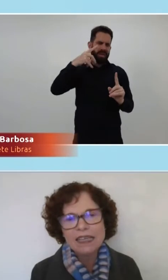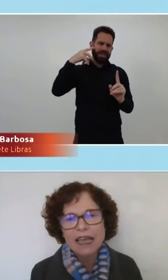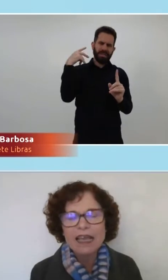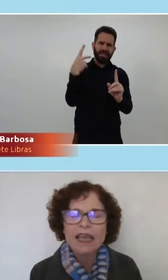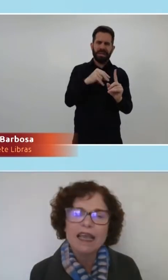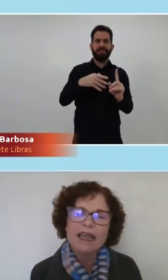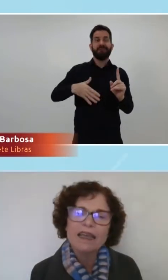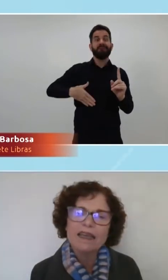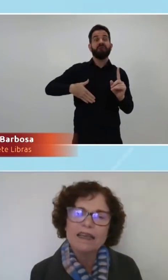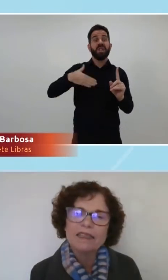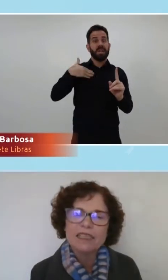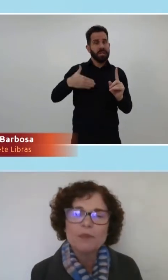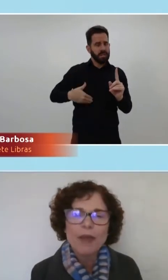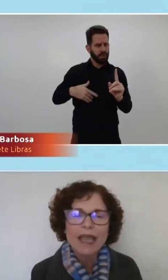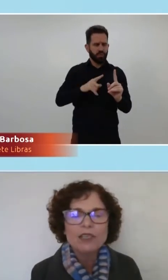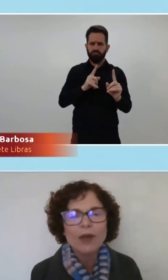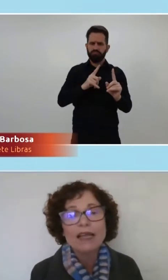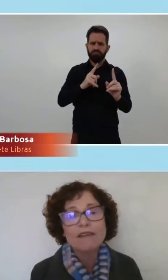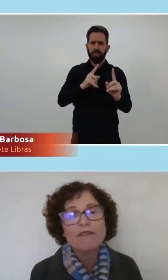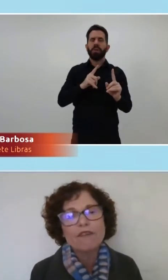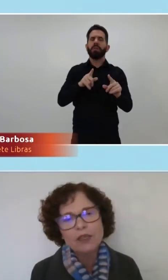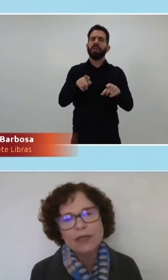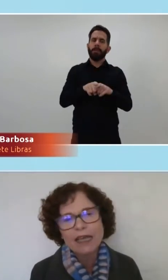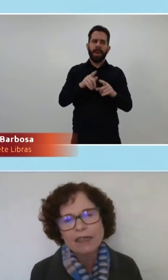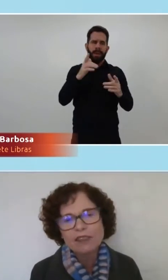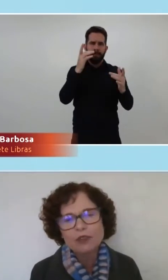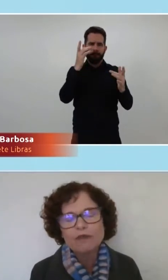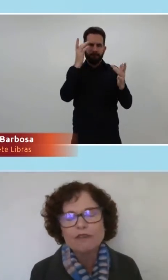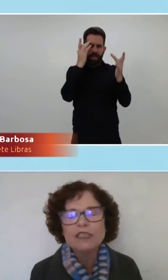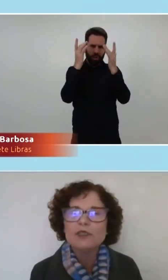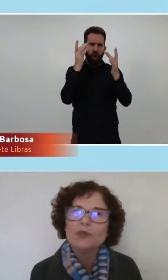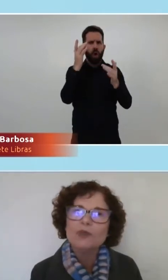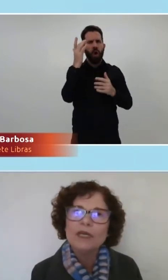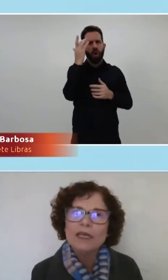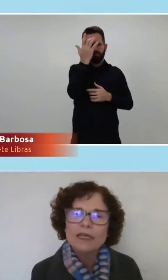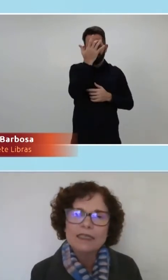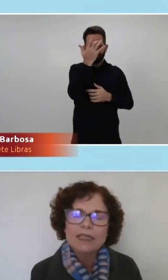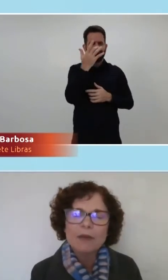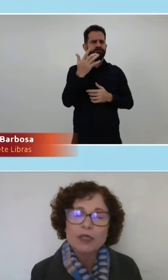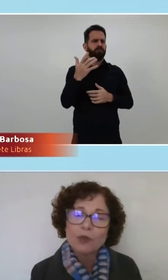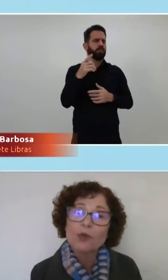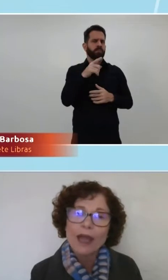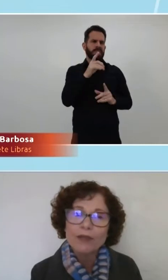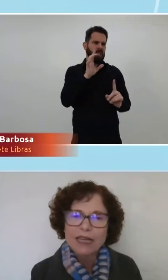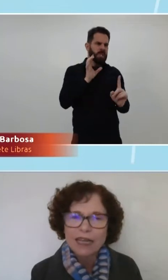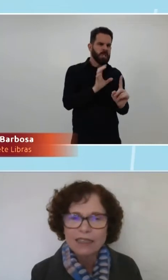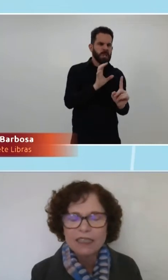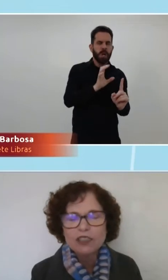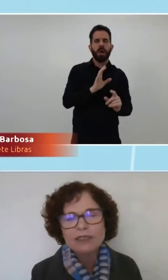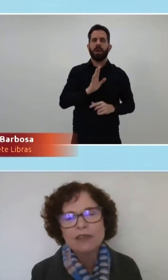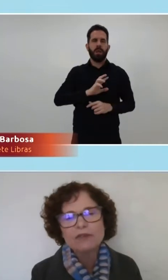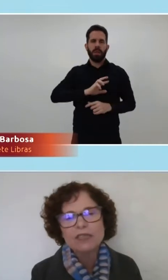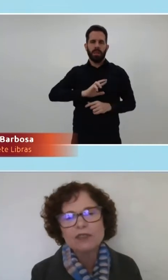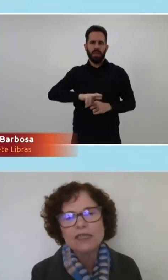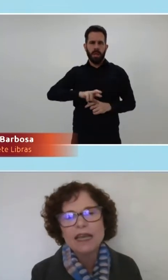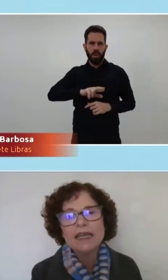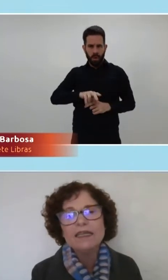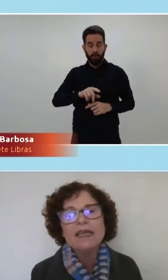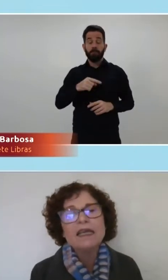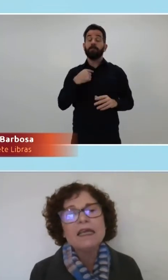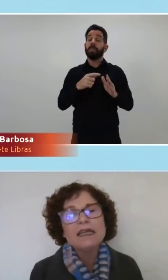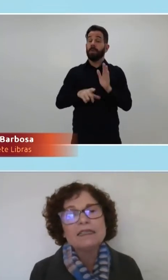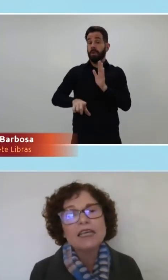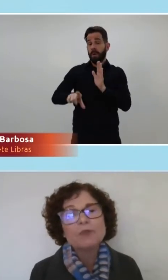traz esse aspecto, ela define o que é castigo físico e tratamento cruel e degradante, que está no texto da